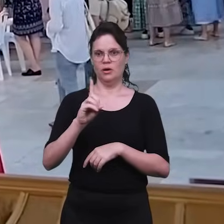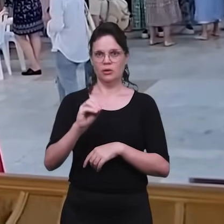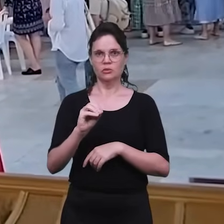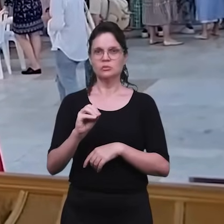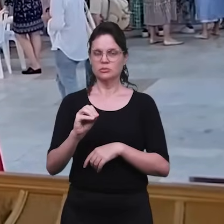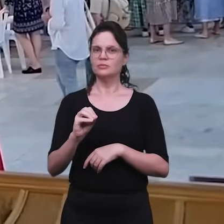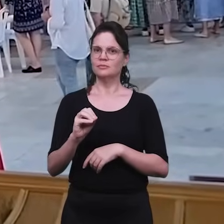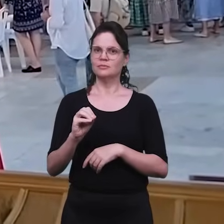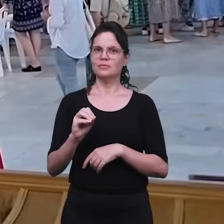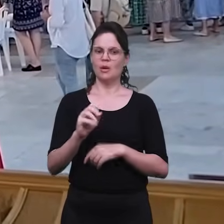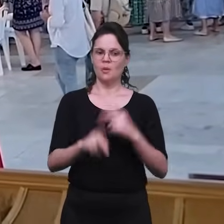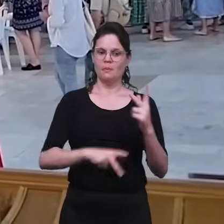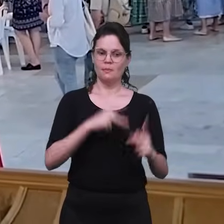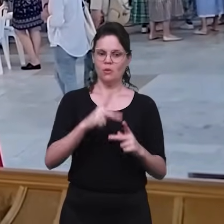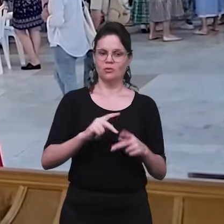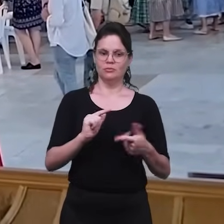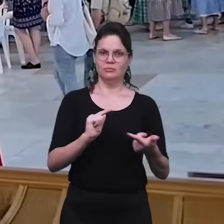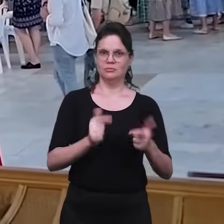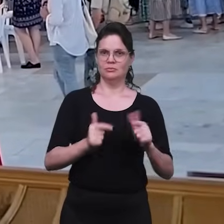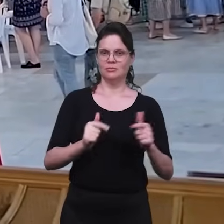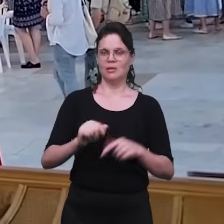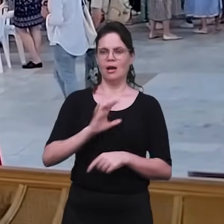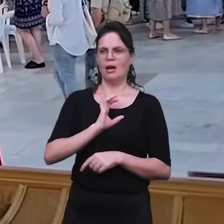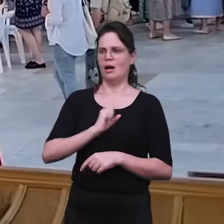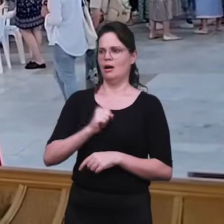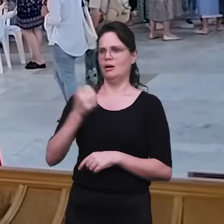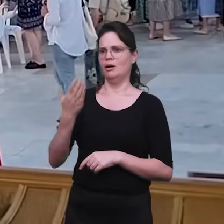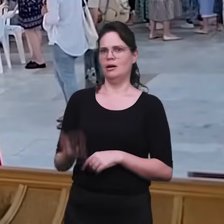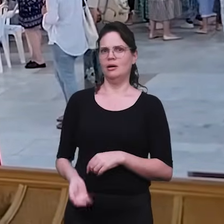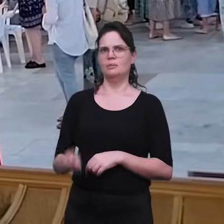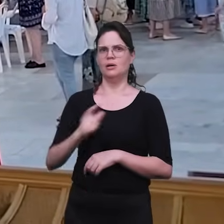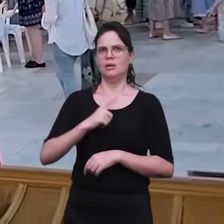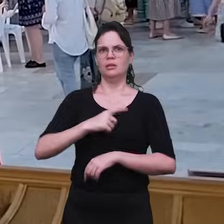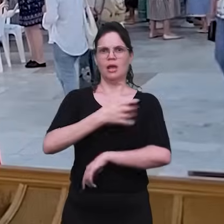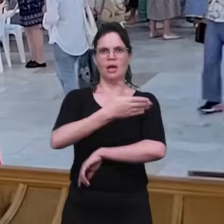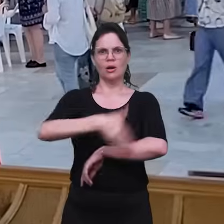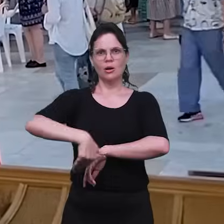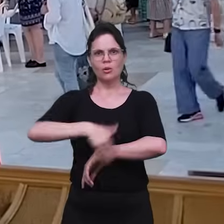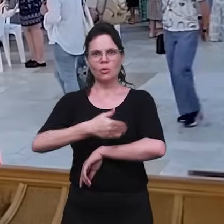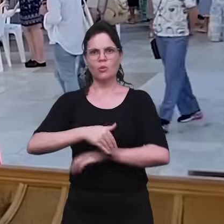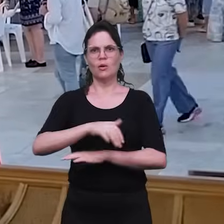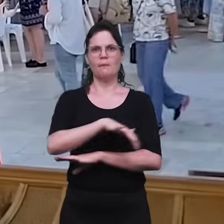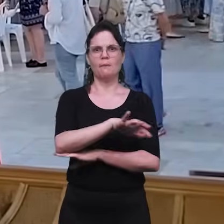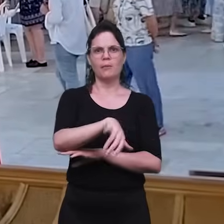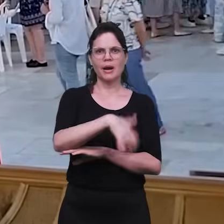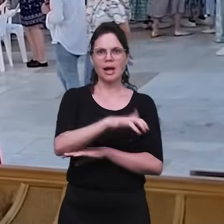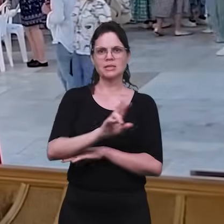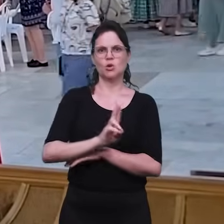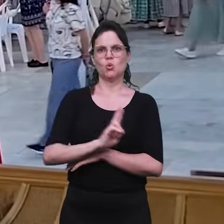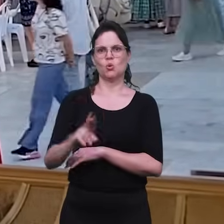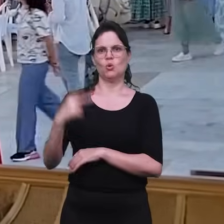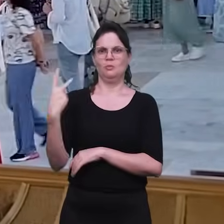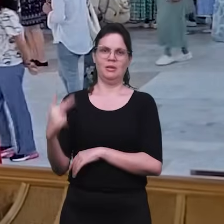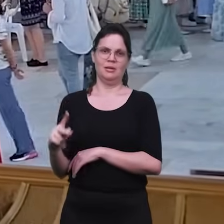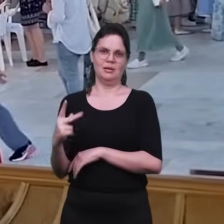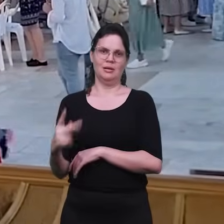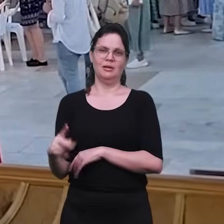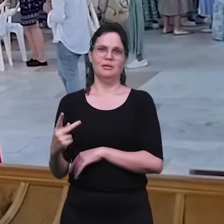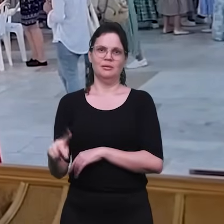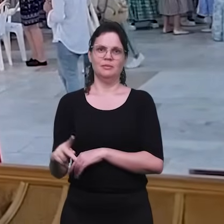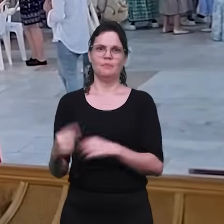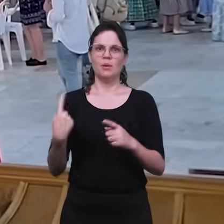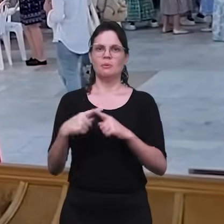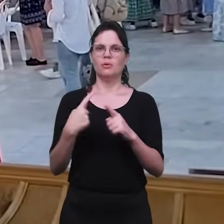pelo povo de Israel. Hoje tem ruas e praças com seu nome em Israel e um